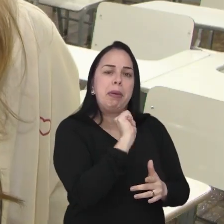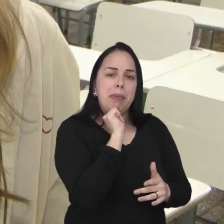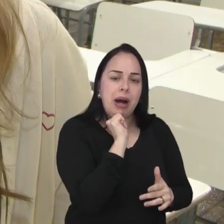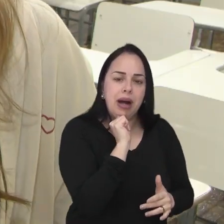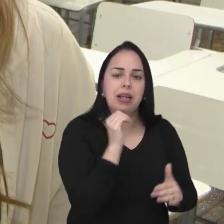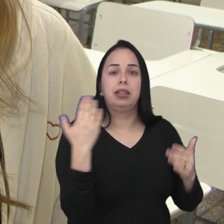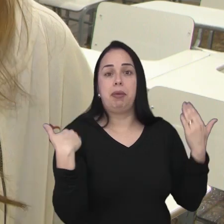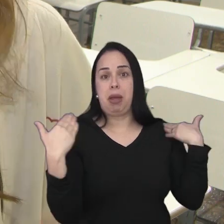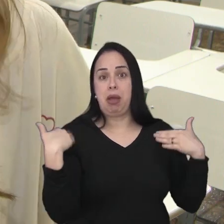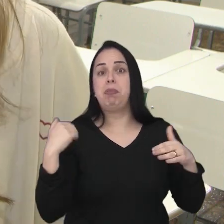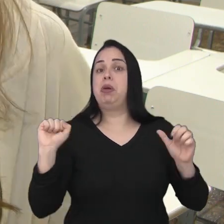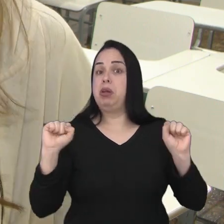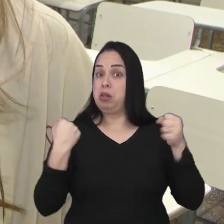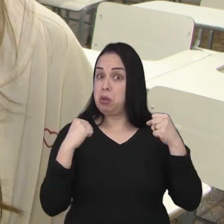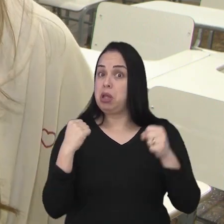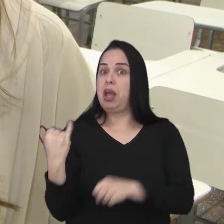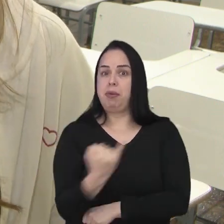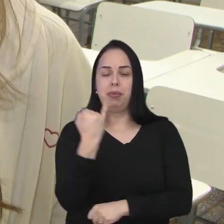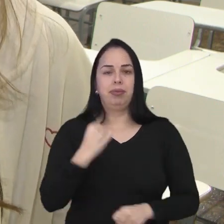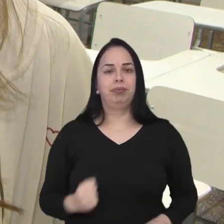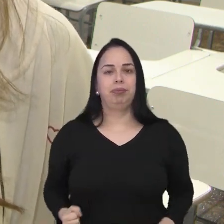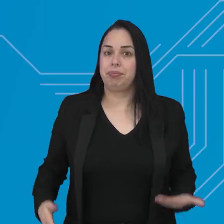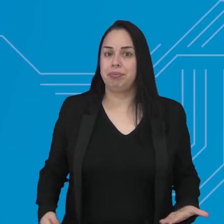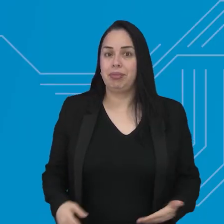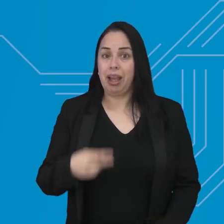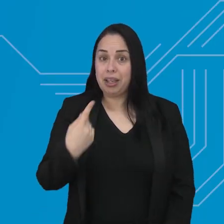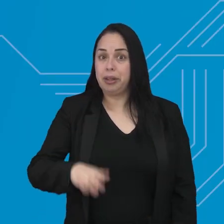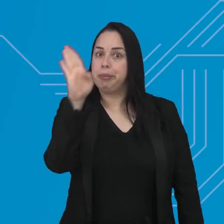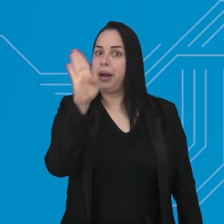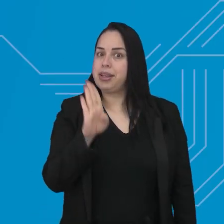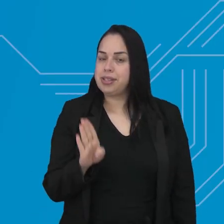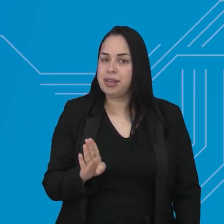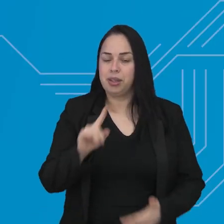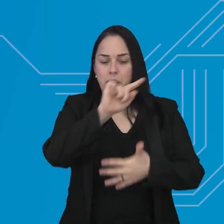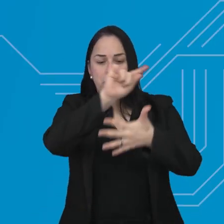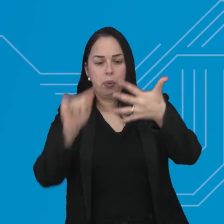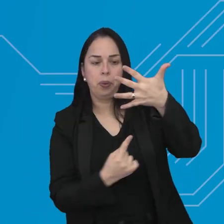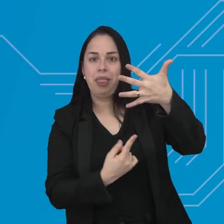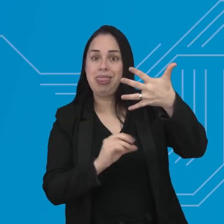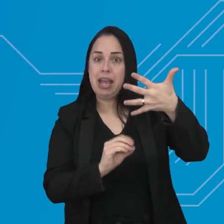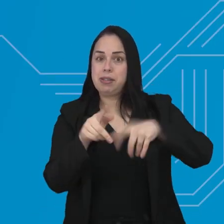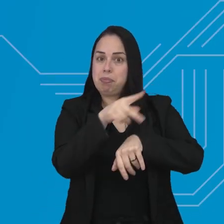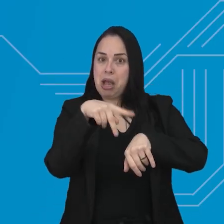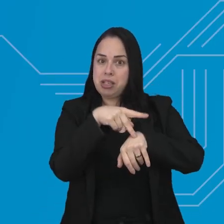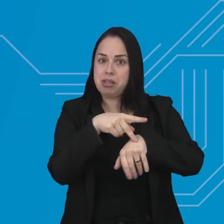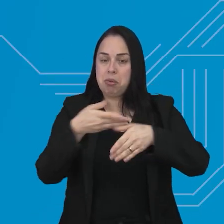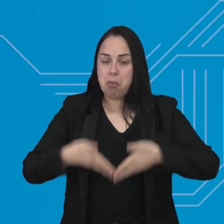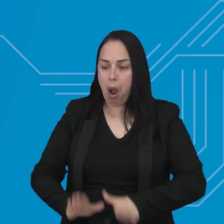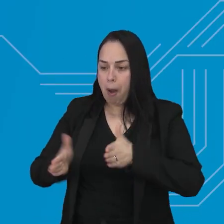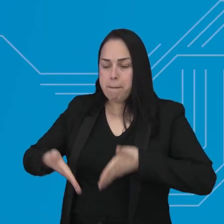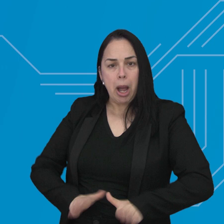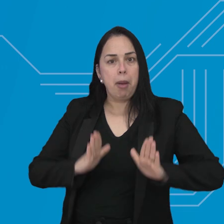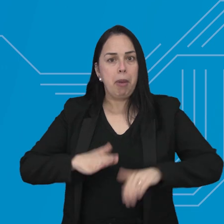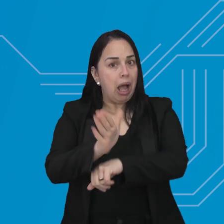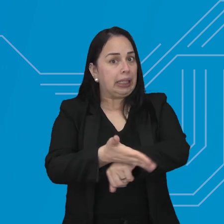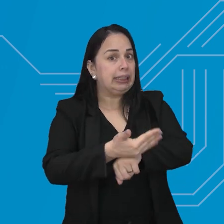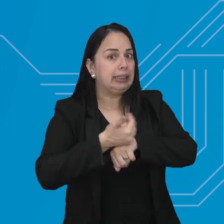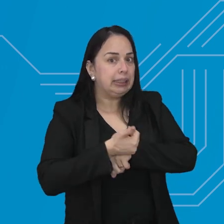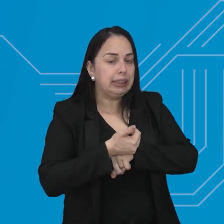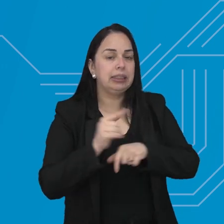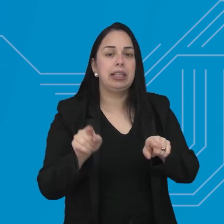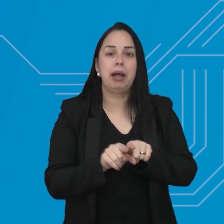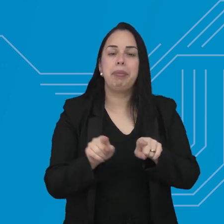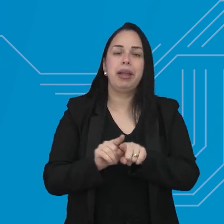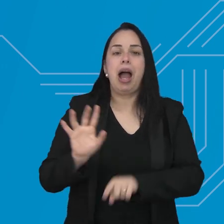sair com os amigos. Exercício físico também é algo muito importante. E o Brasil está entre os 10 países com maior número de nascimentos prematuros no